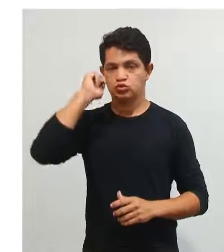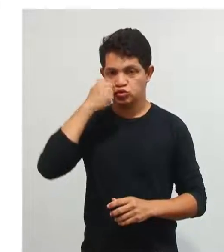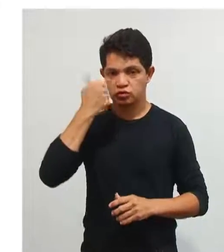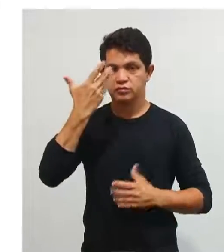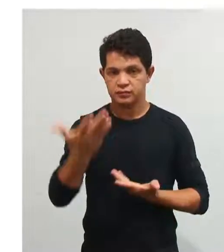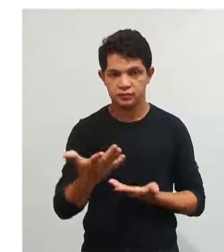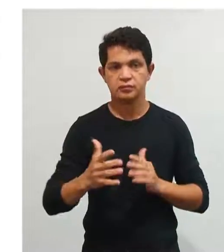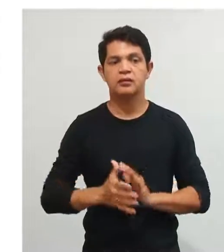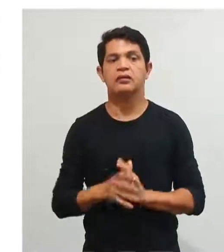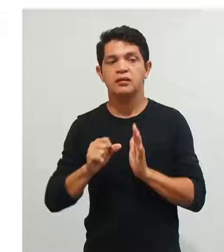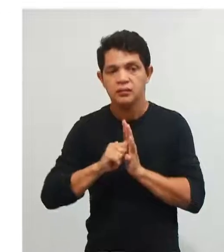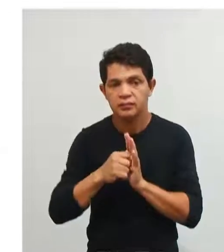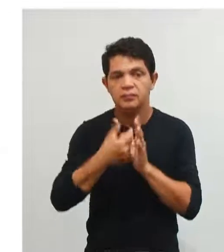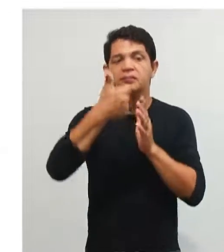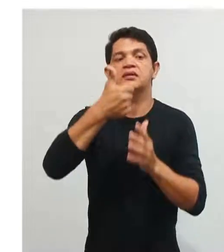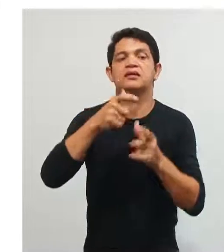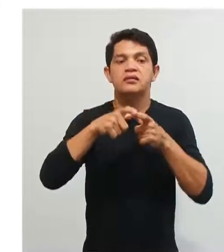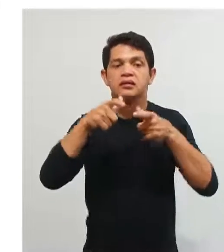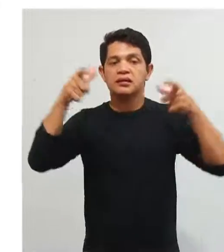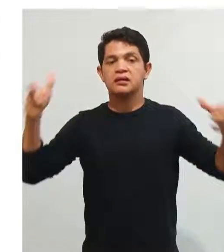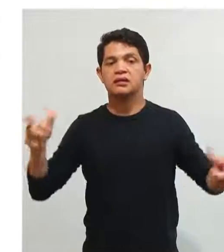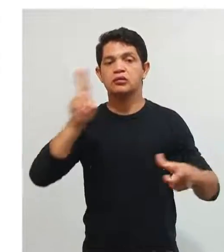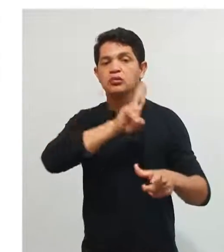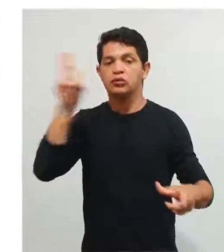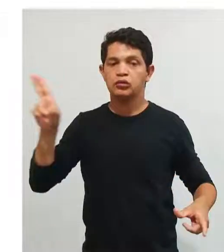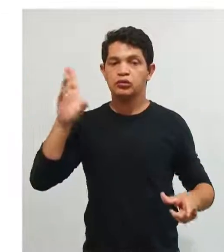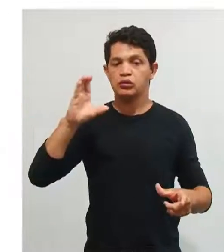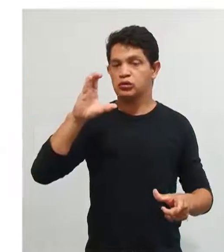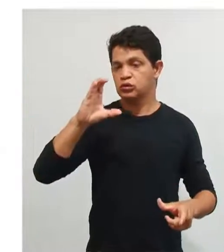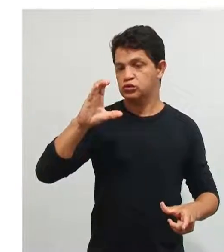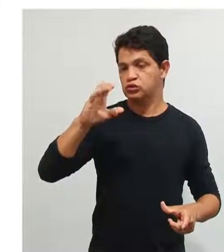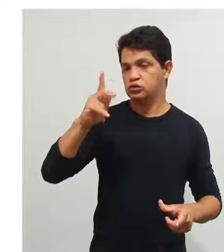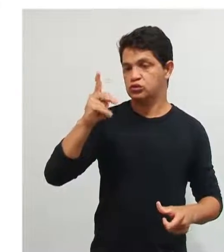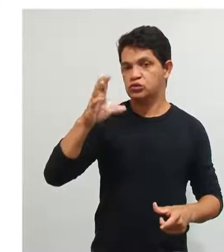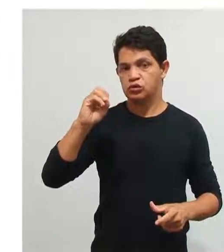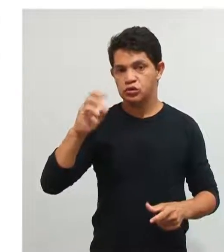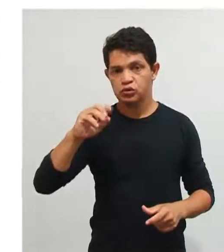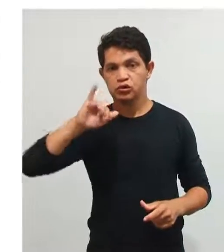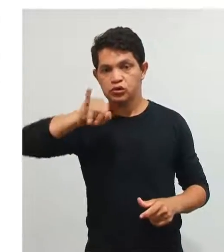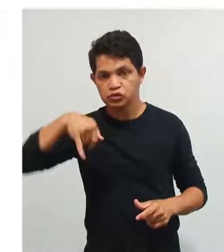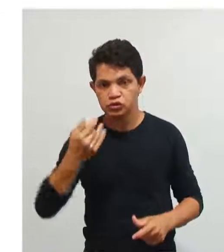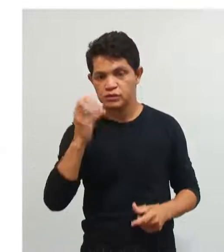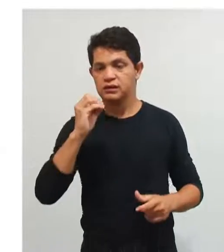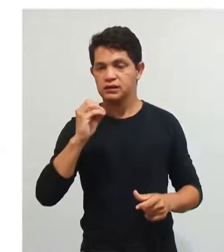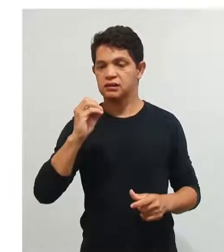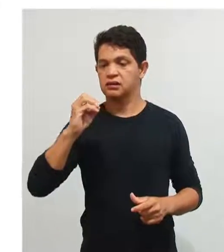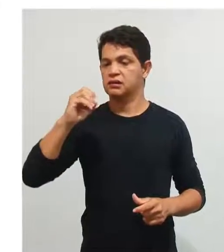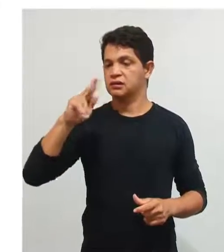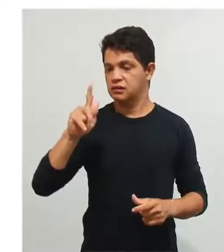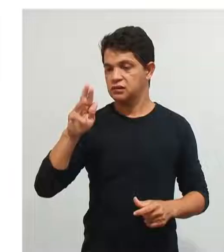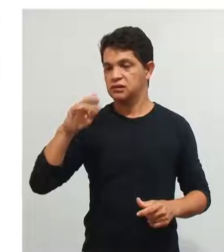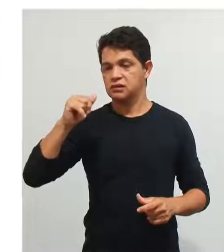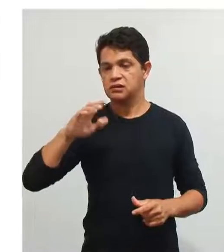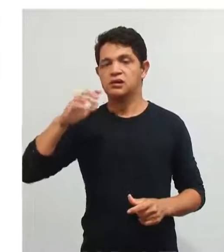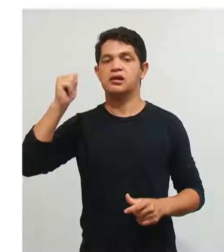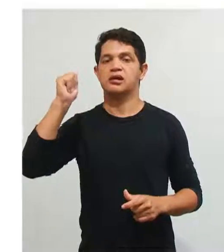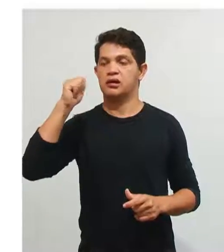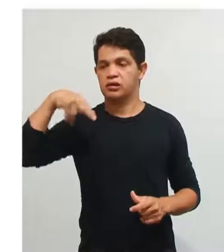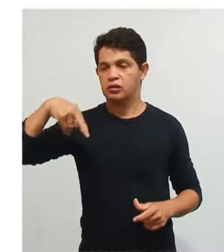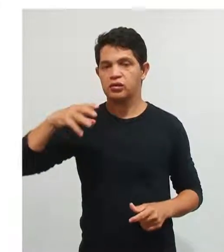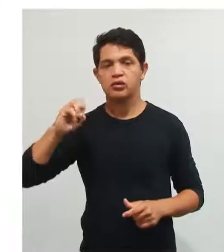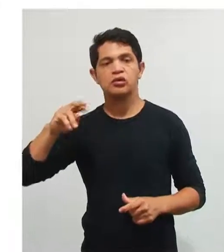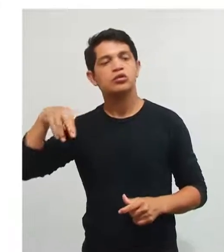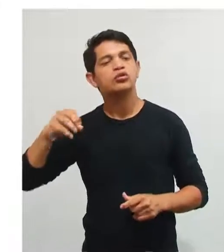O primeiro grande nome do choro, Joaquim Antônio da Silva Calado. Ele é considerado o pai